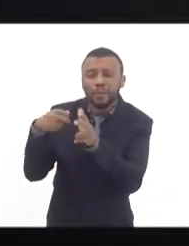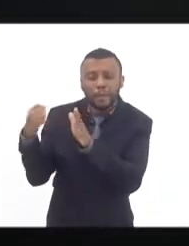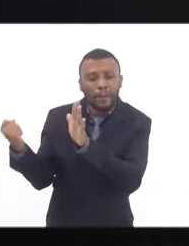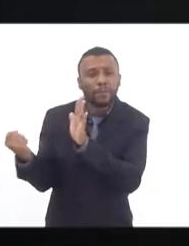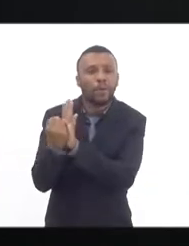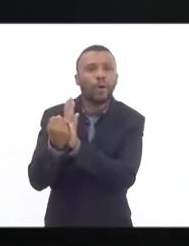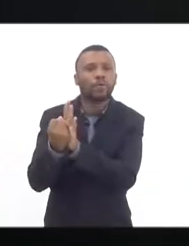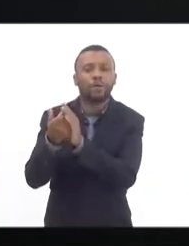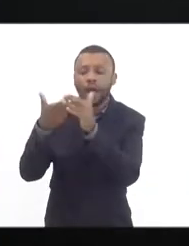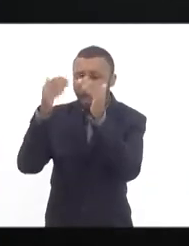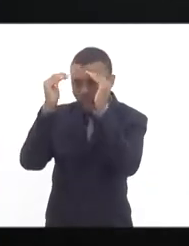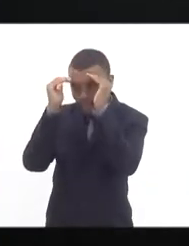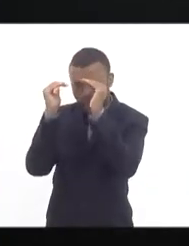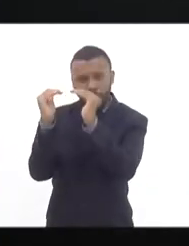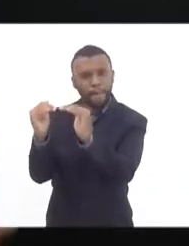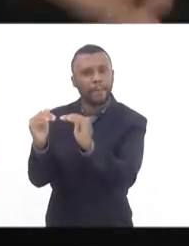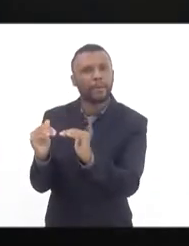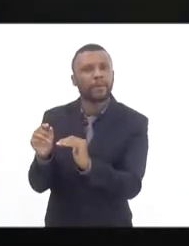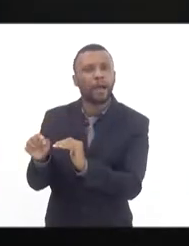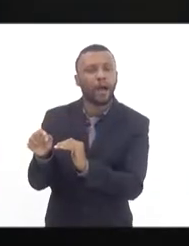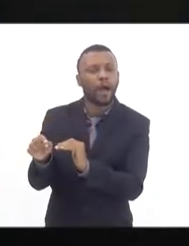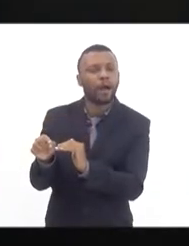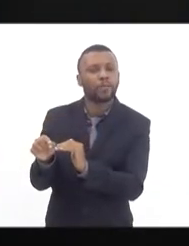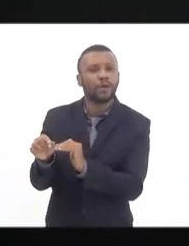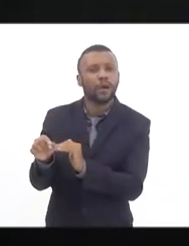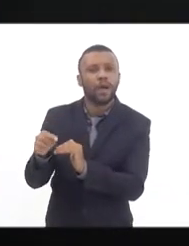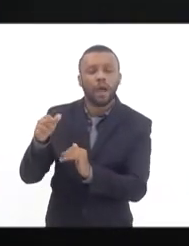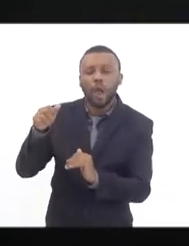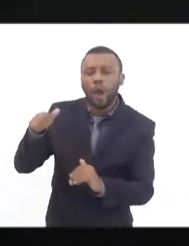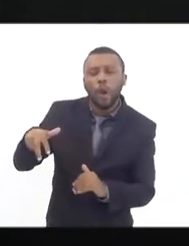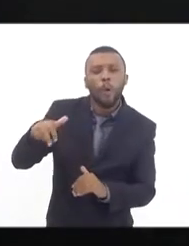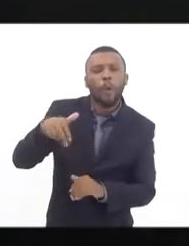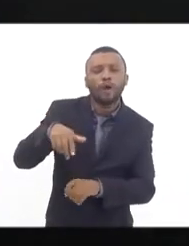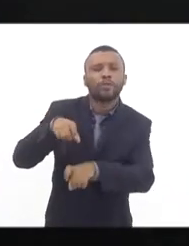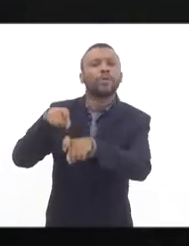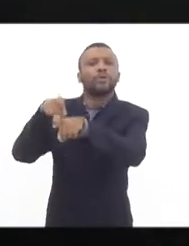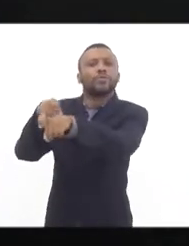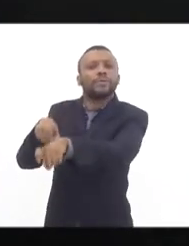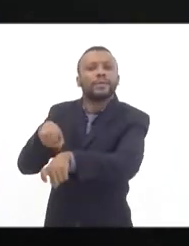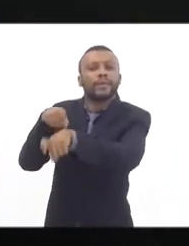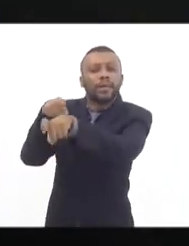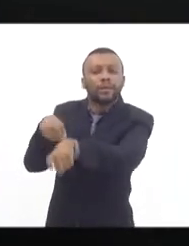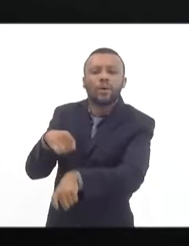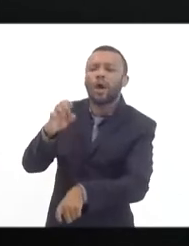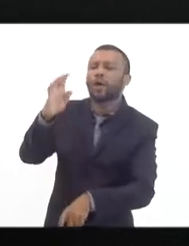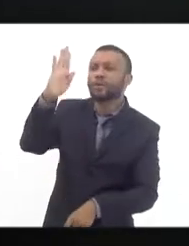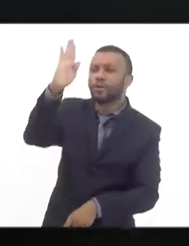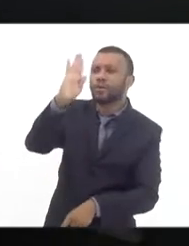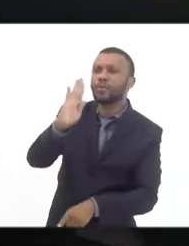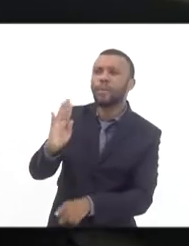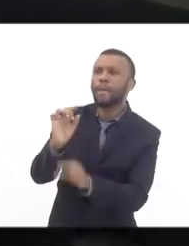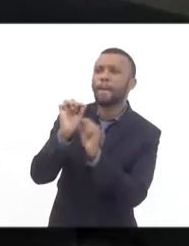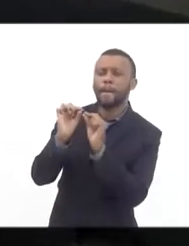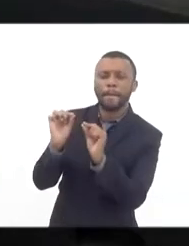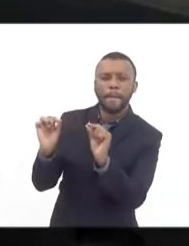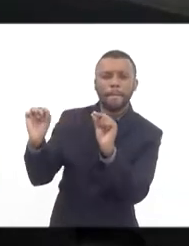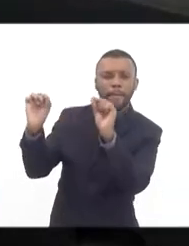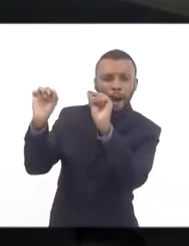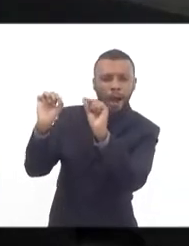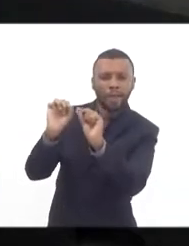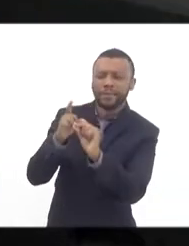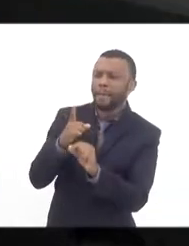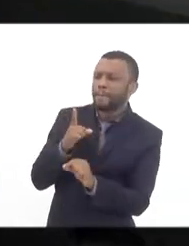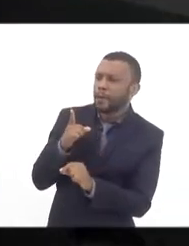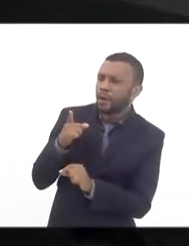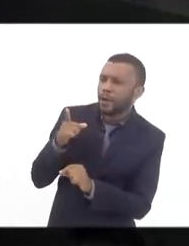respeitado. Porque eu ando nos sertões desse país. Aí você vai lá para o